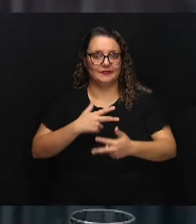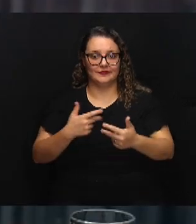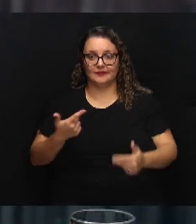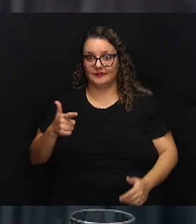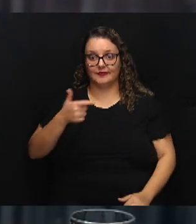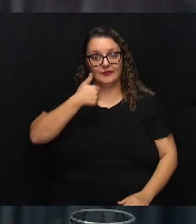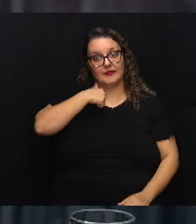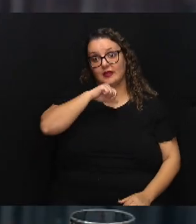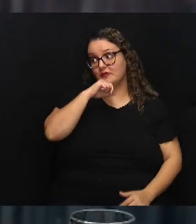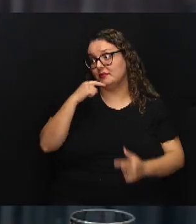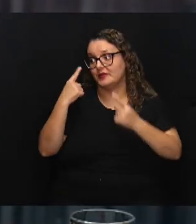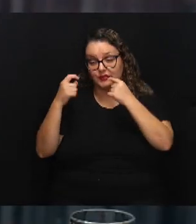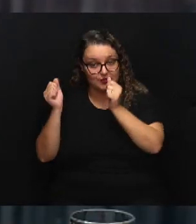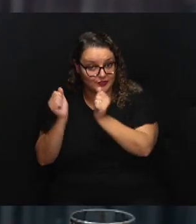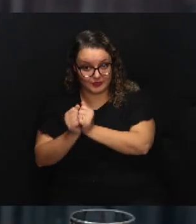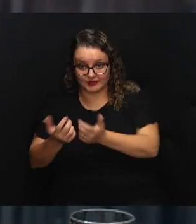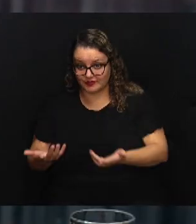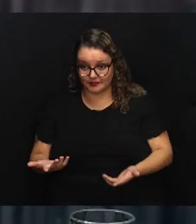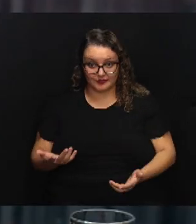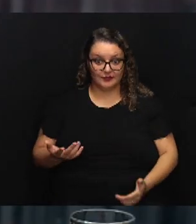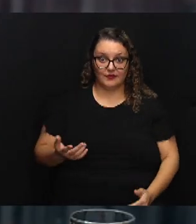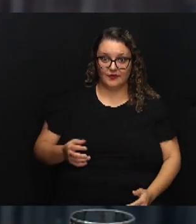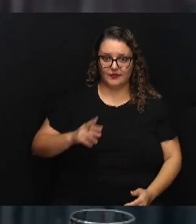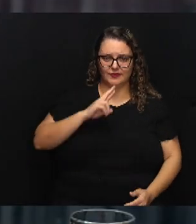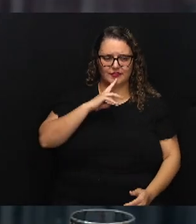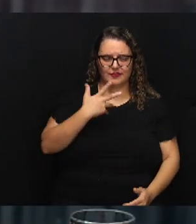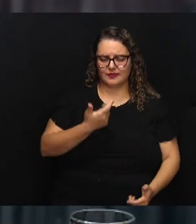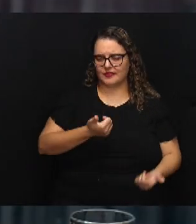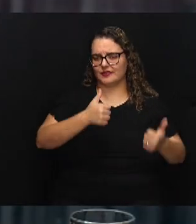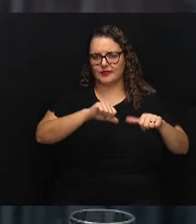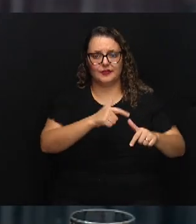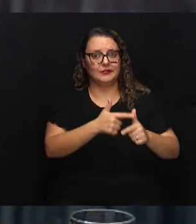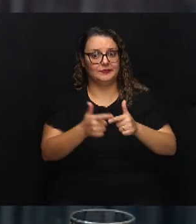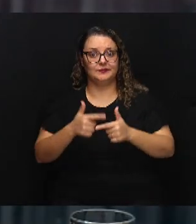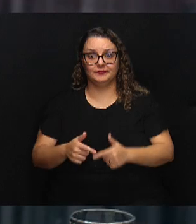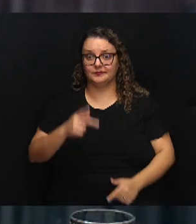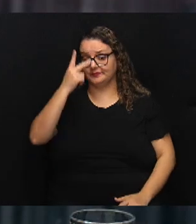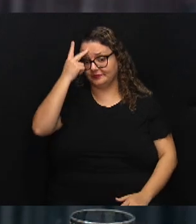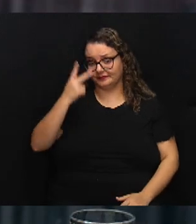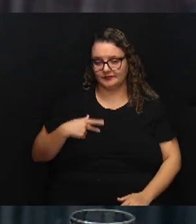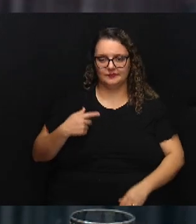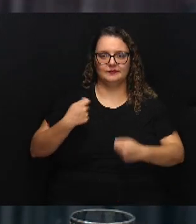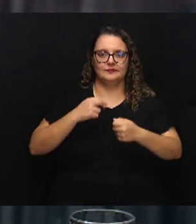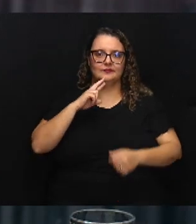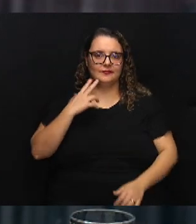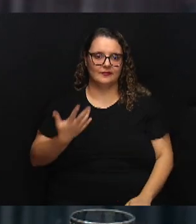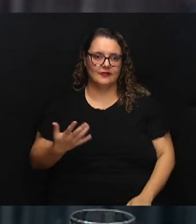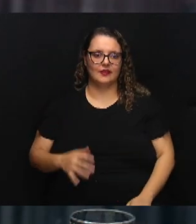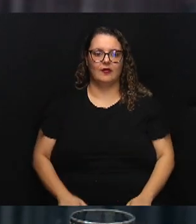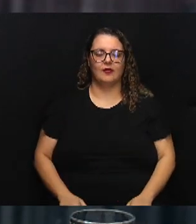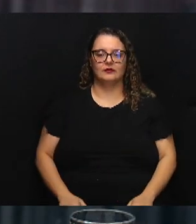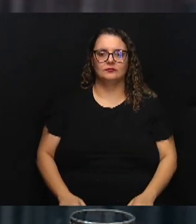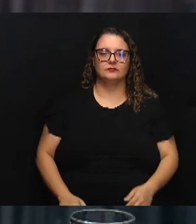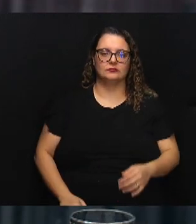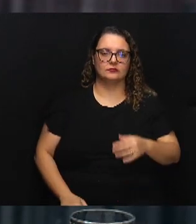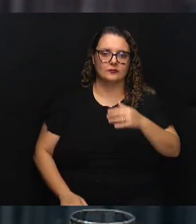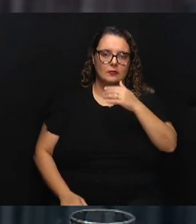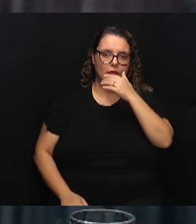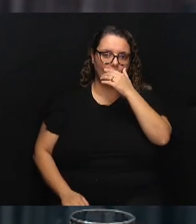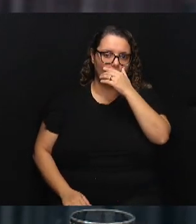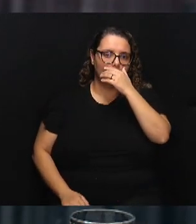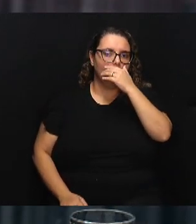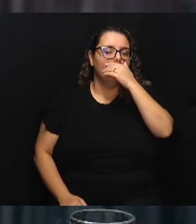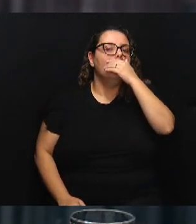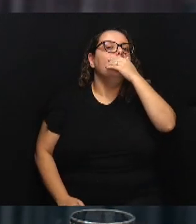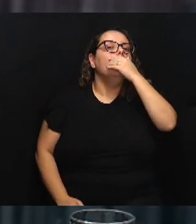mais para chorar, a questão da autorresolução de crise, de problemas, vem muito deles. Então a gente fala, né, que vai